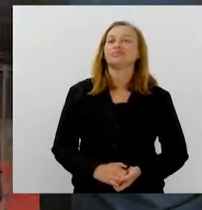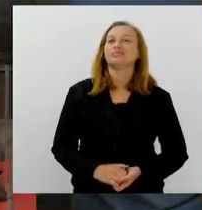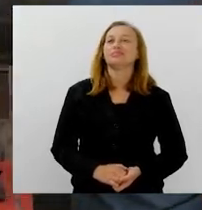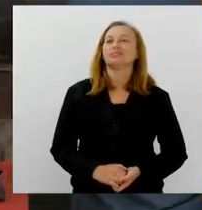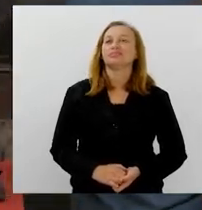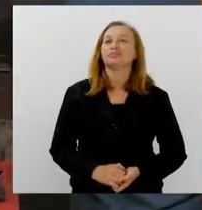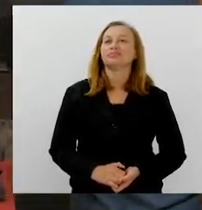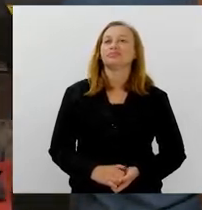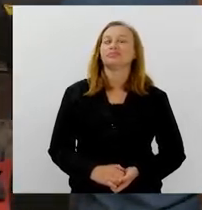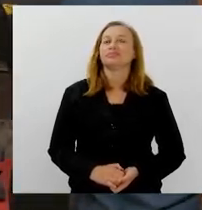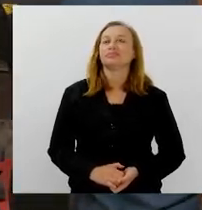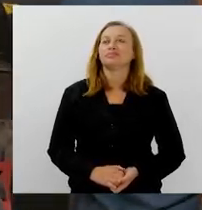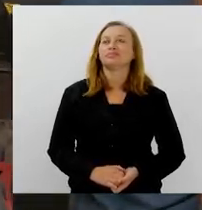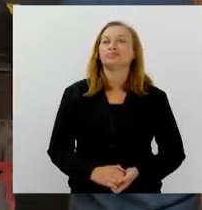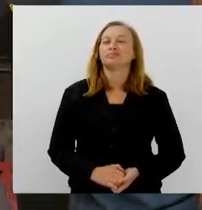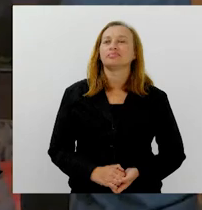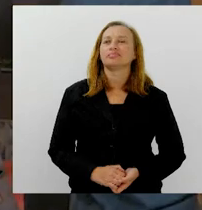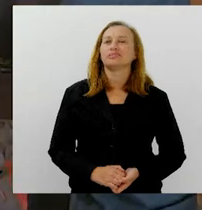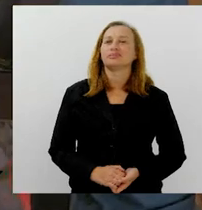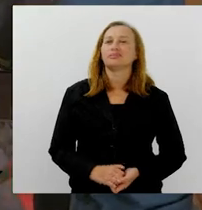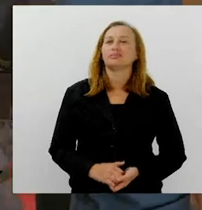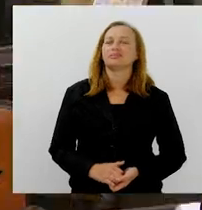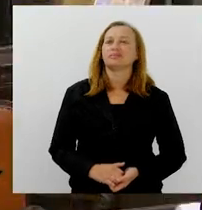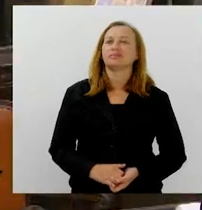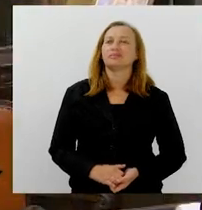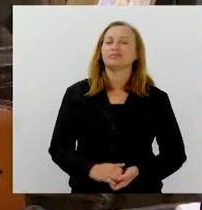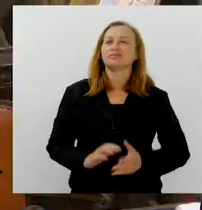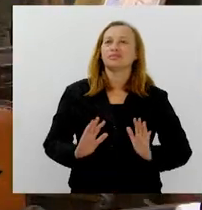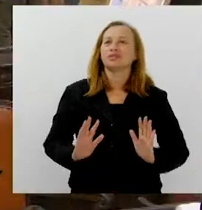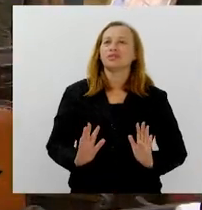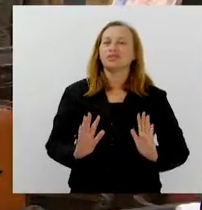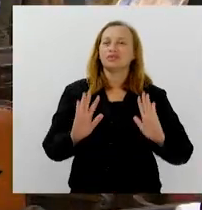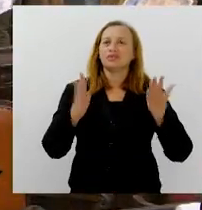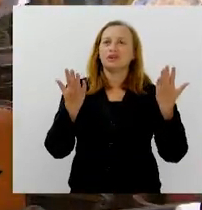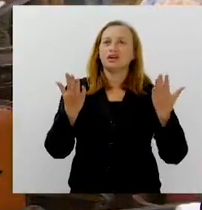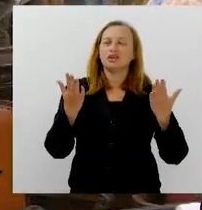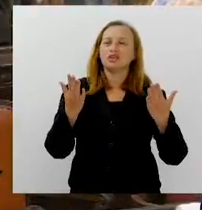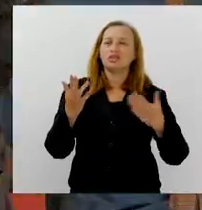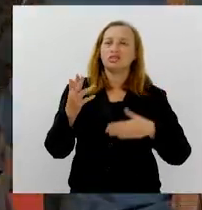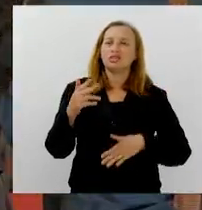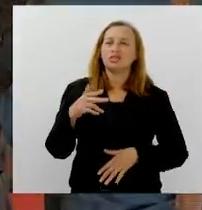Próximo agraciado, Flinf, Festa Literária de Nova Friburgo.